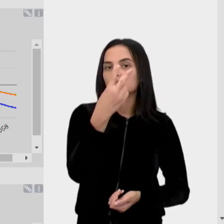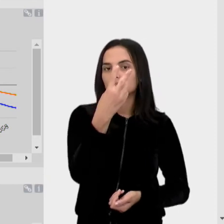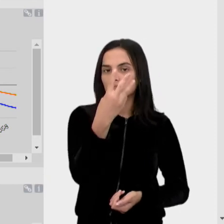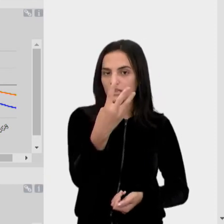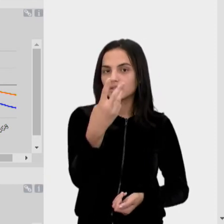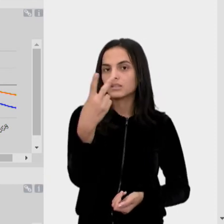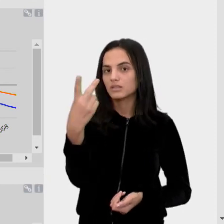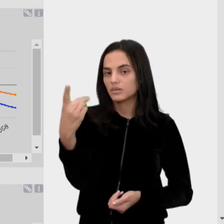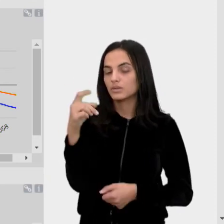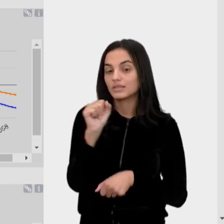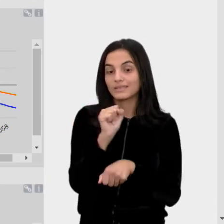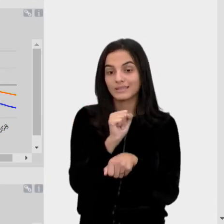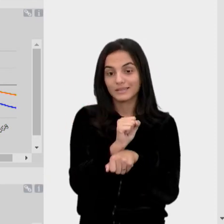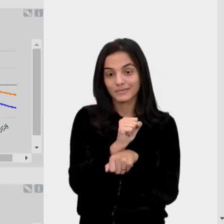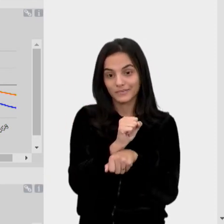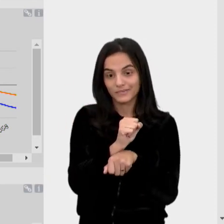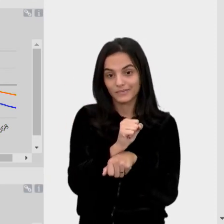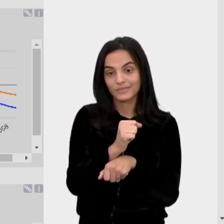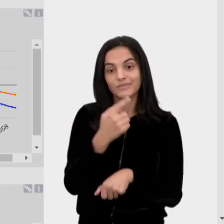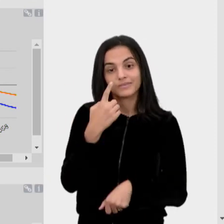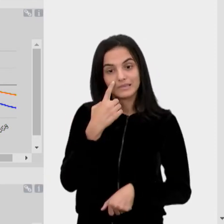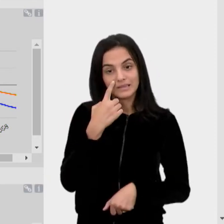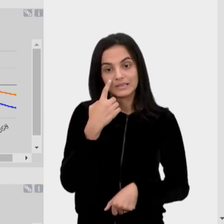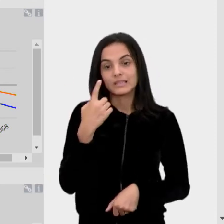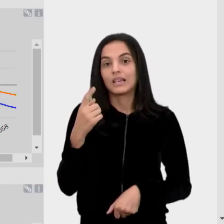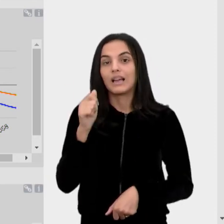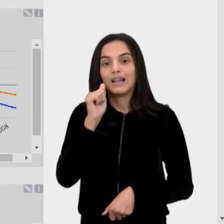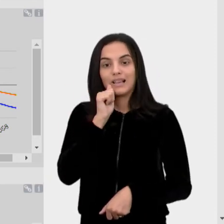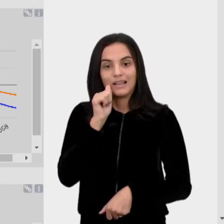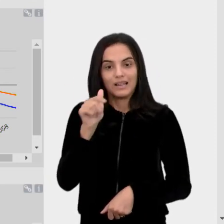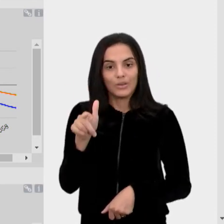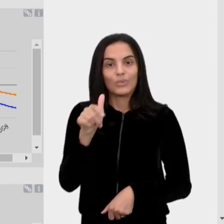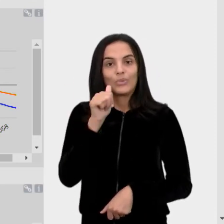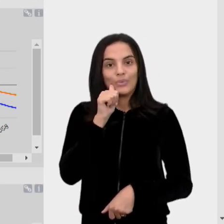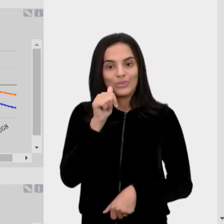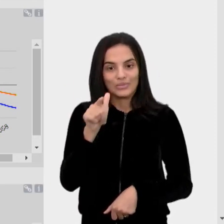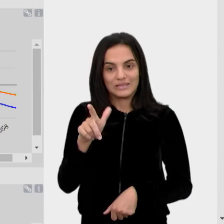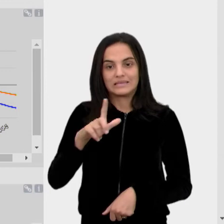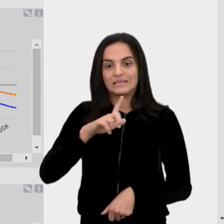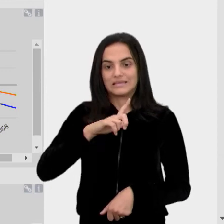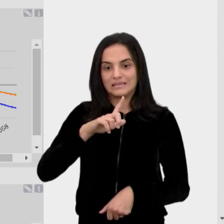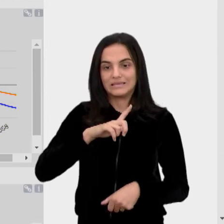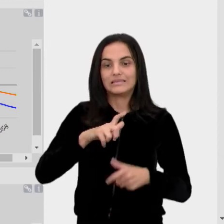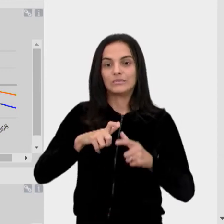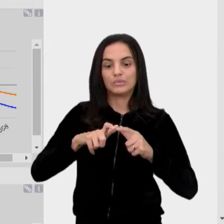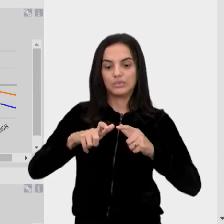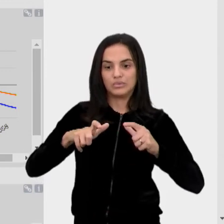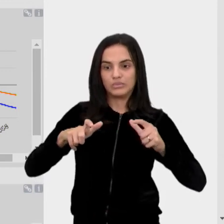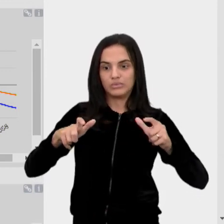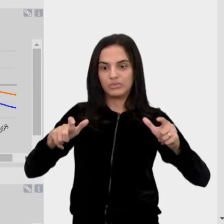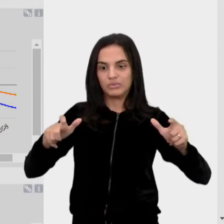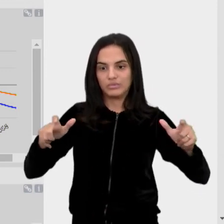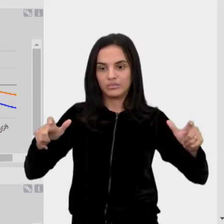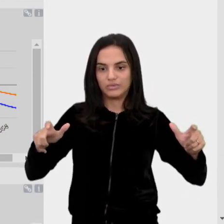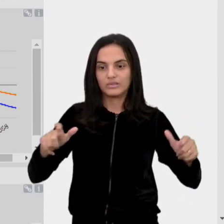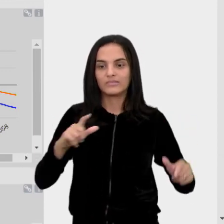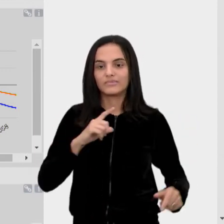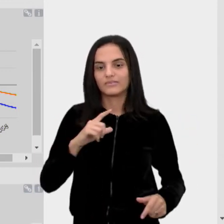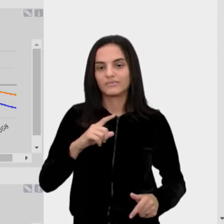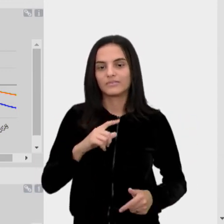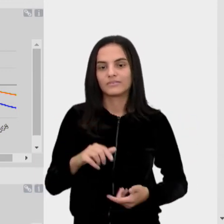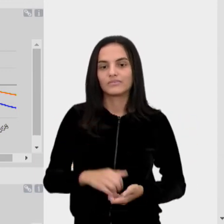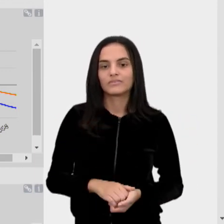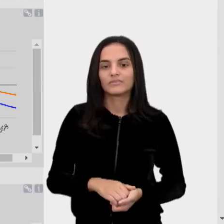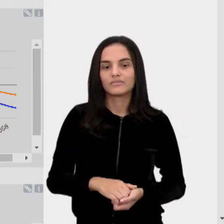32 segundos, né? Vejo que a projeção de Alagoas é bem maior aí do que os estados aí apresentados aí. E